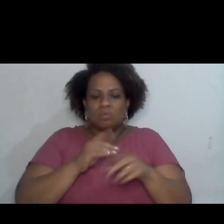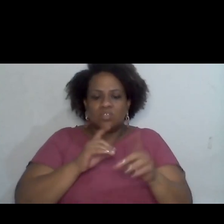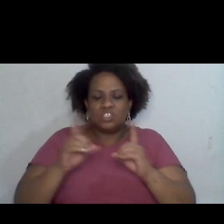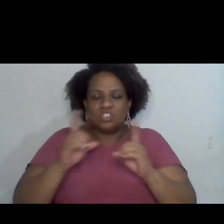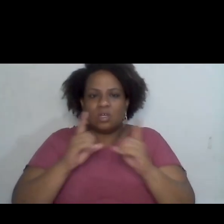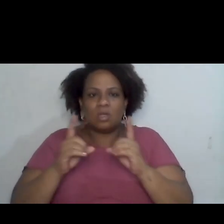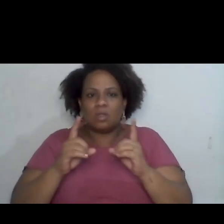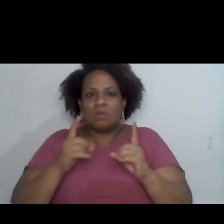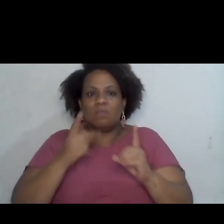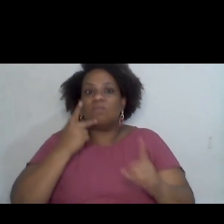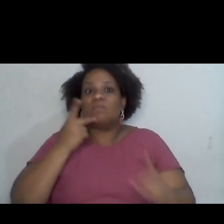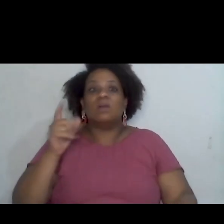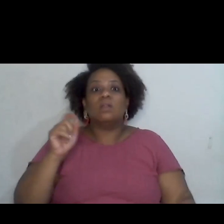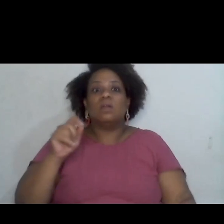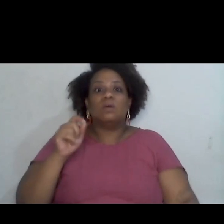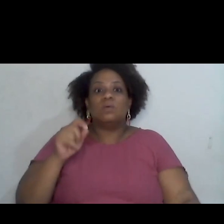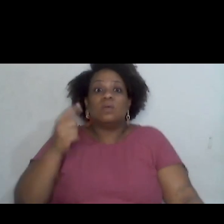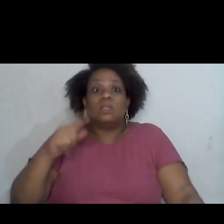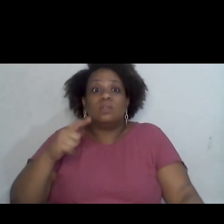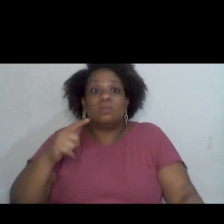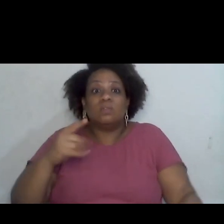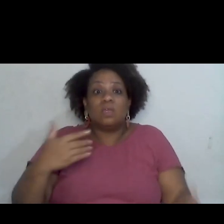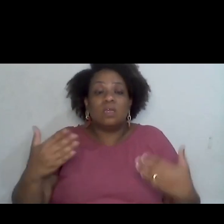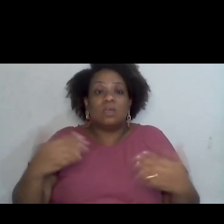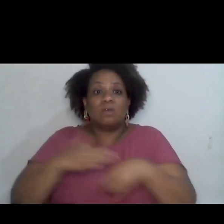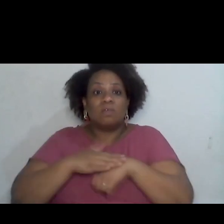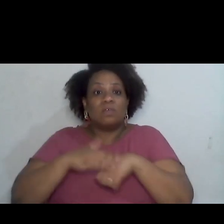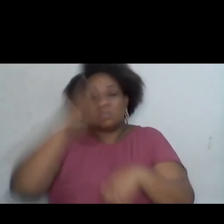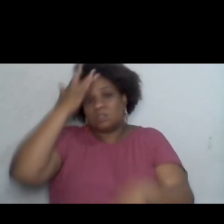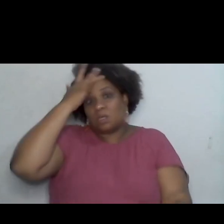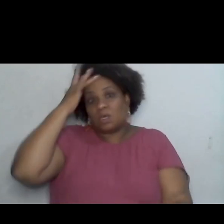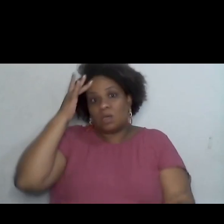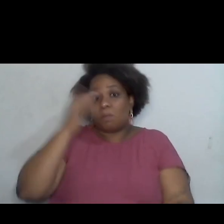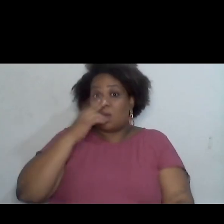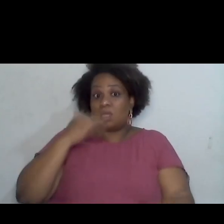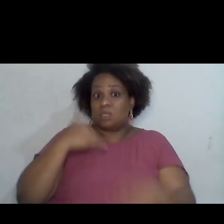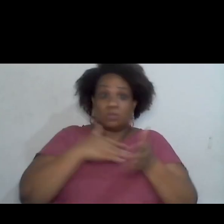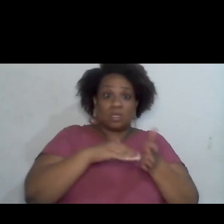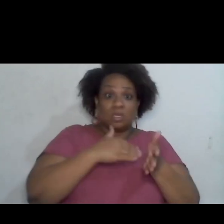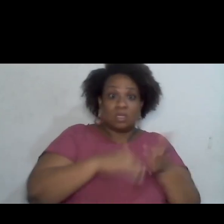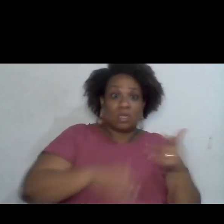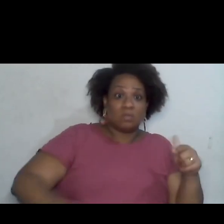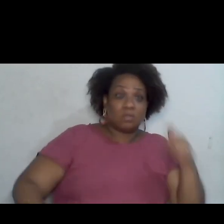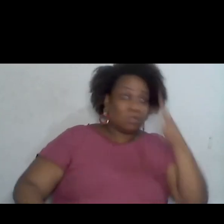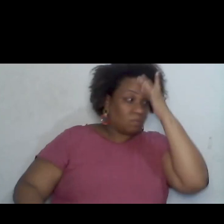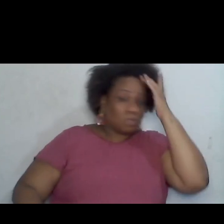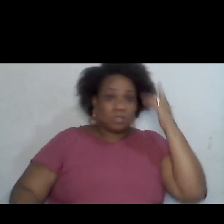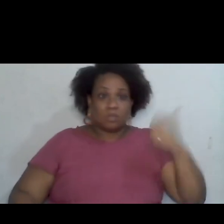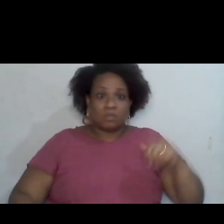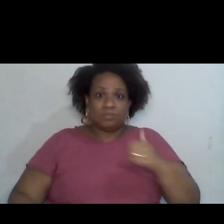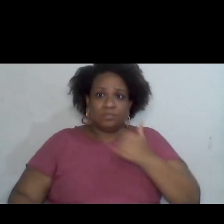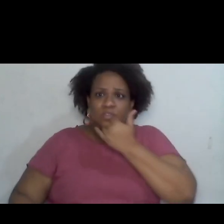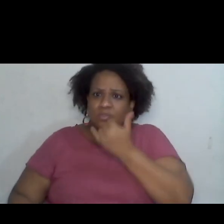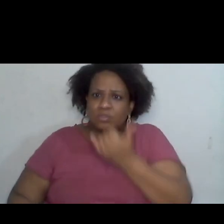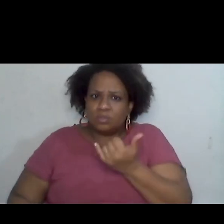ter uma decisão para estar dialogando com as pessoas, mas às vezes parece que se o secretário não está, as coisas não valem. Me desculpe, o secretário não só,